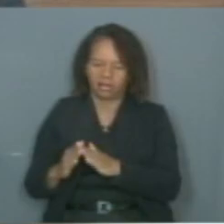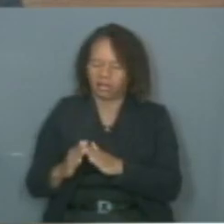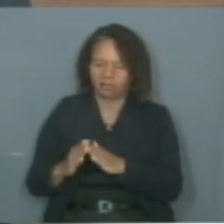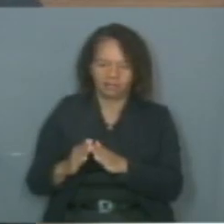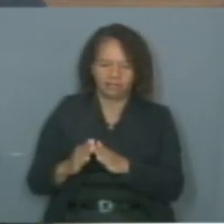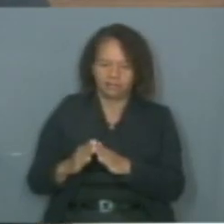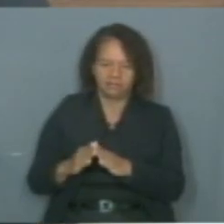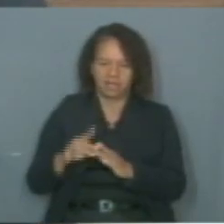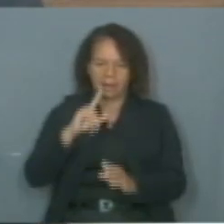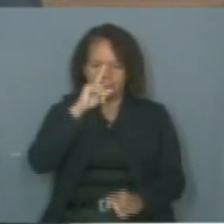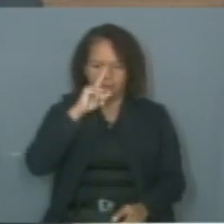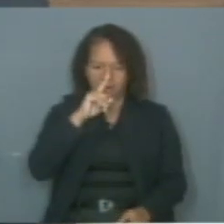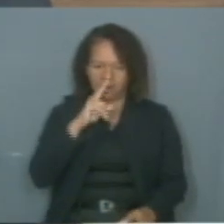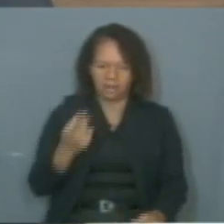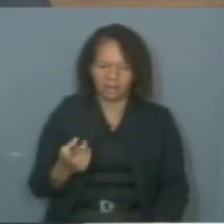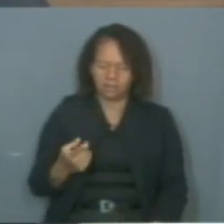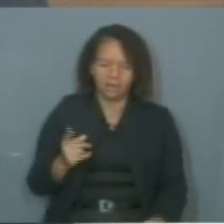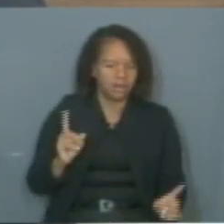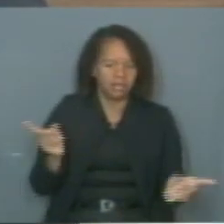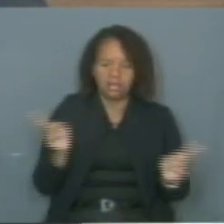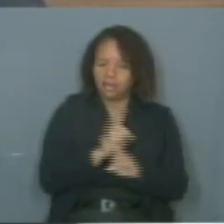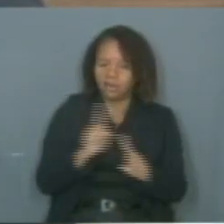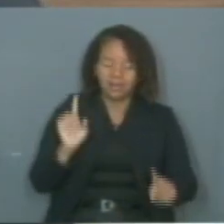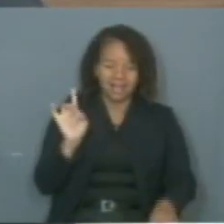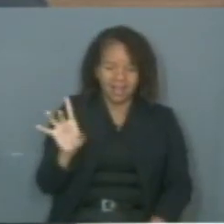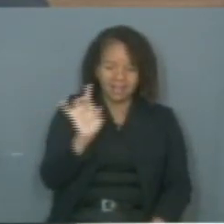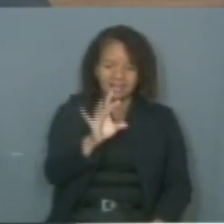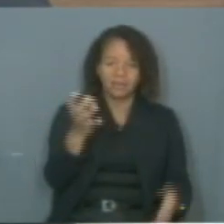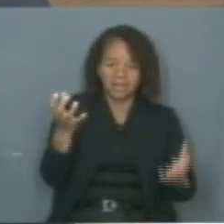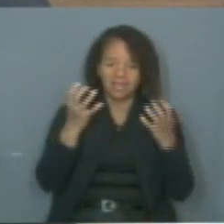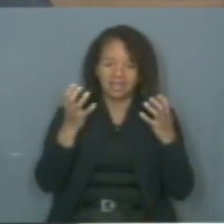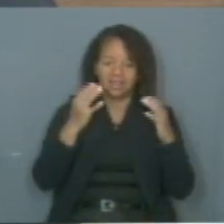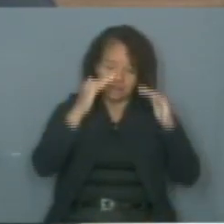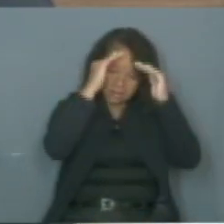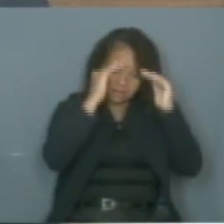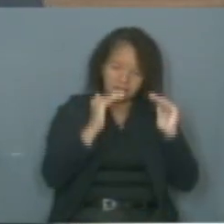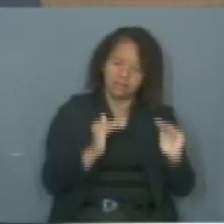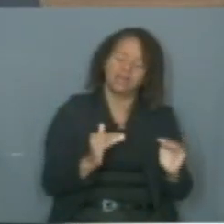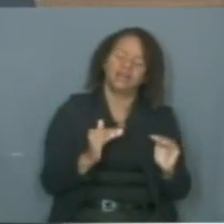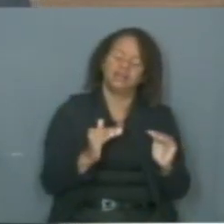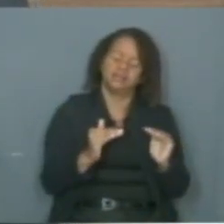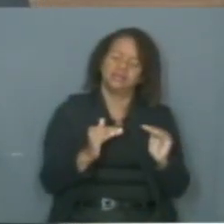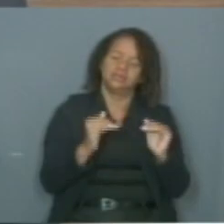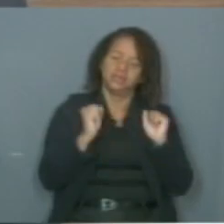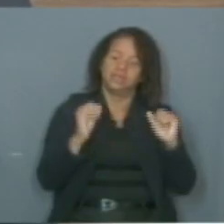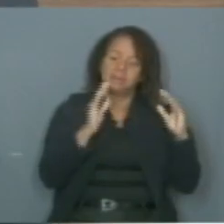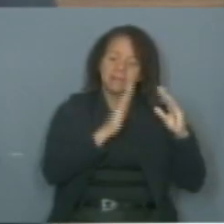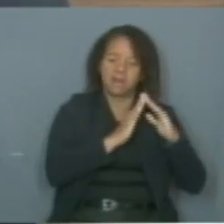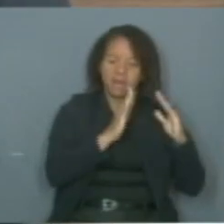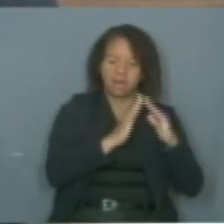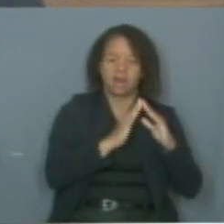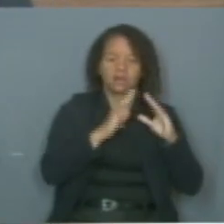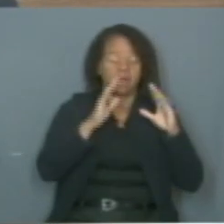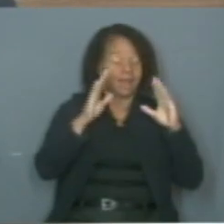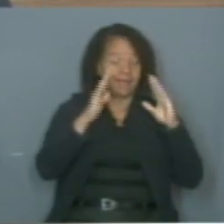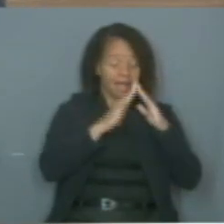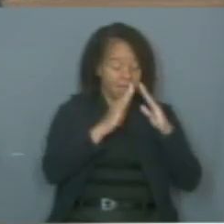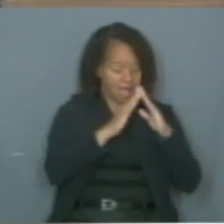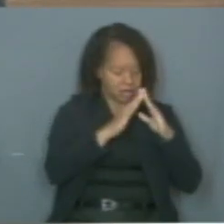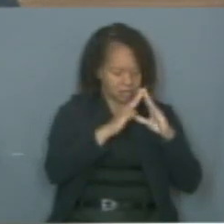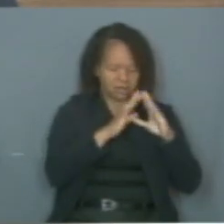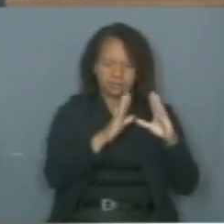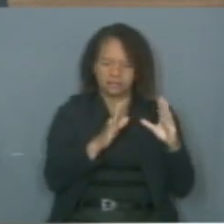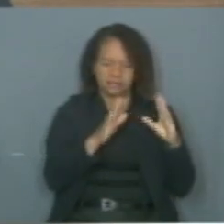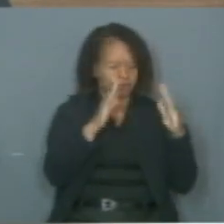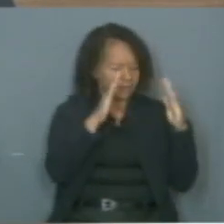comunidades correndo risco. Ao contrário, cada um queria ter sua dignidade de poder morar numa casa, e não só uma